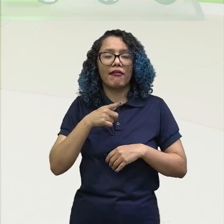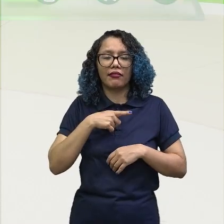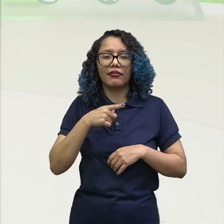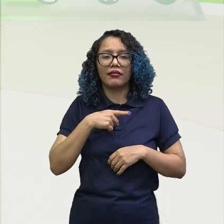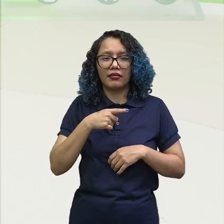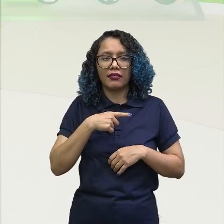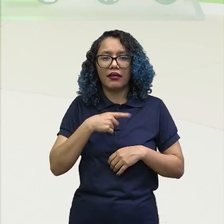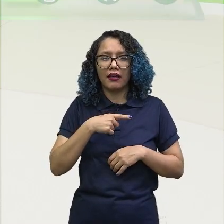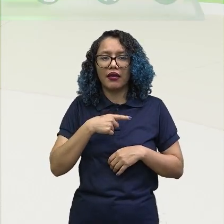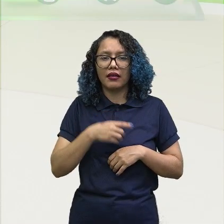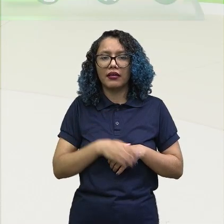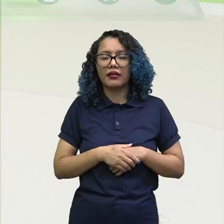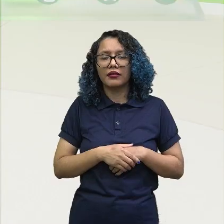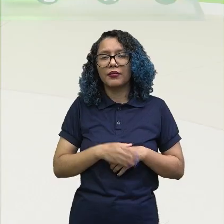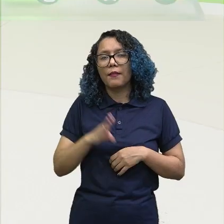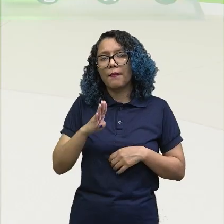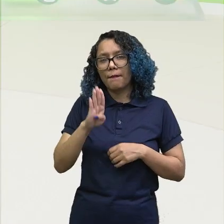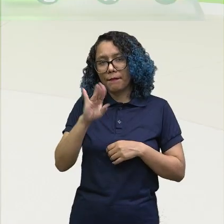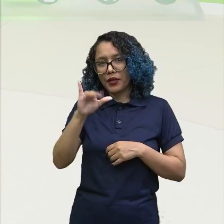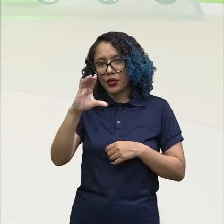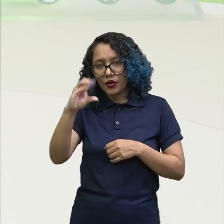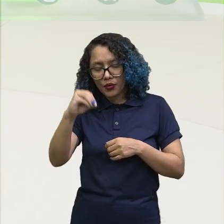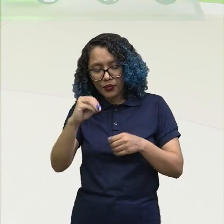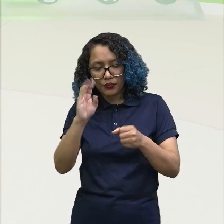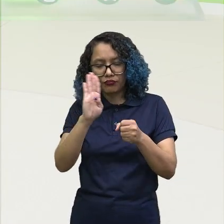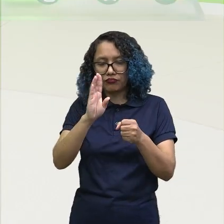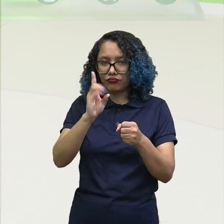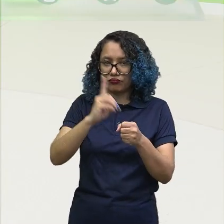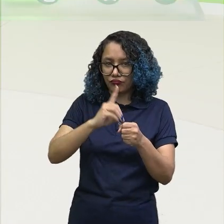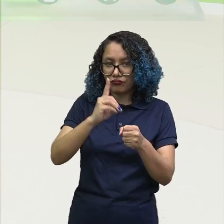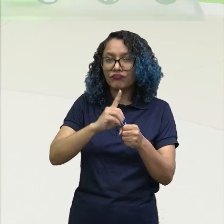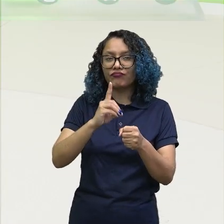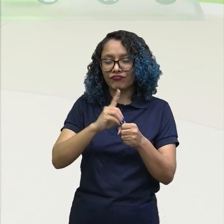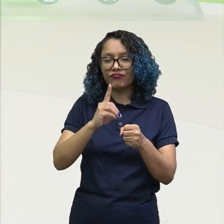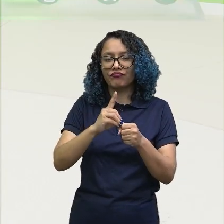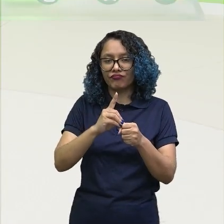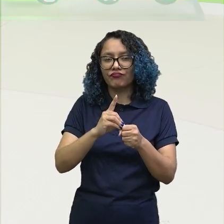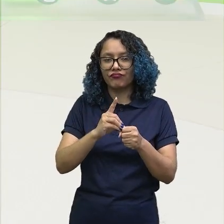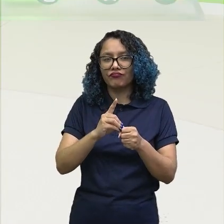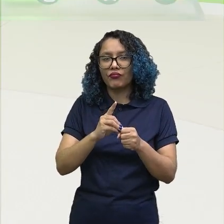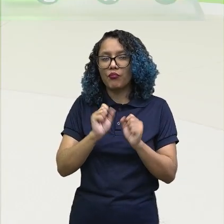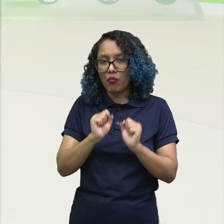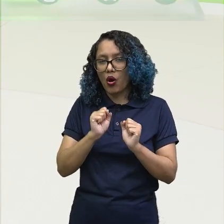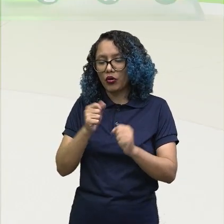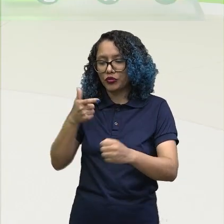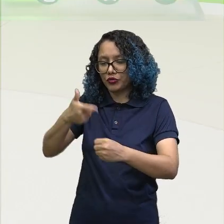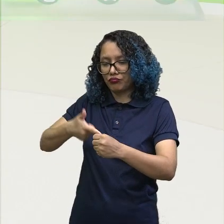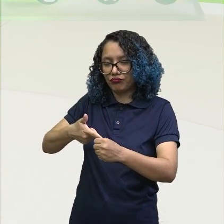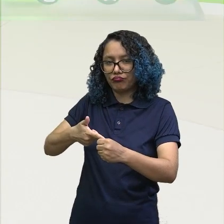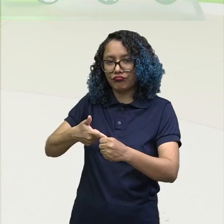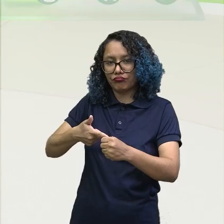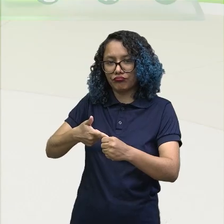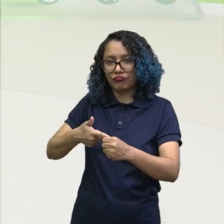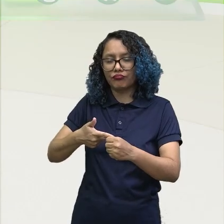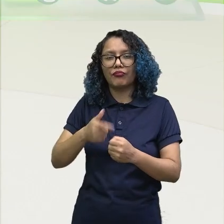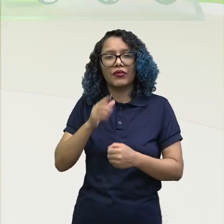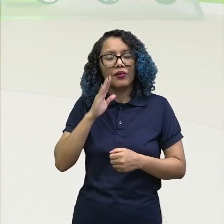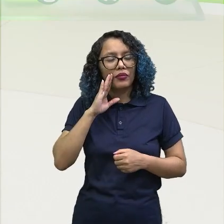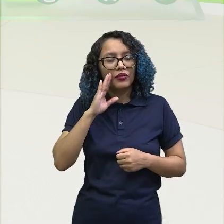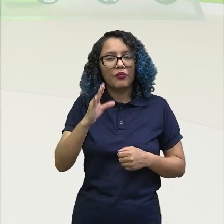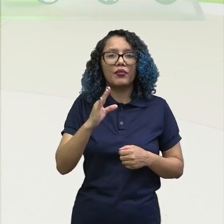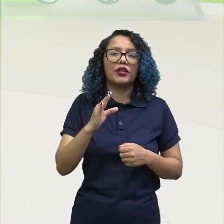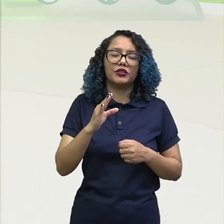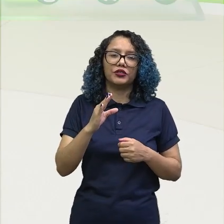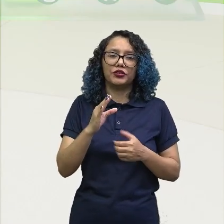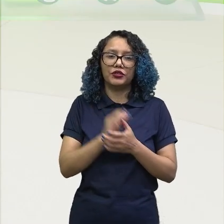que se coloque o biodiesel, né, nos veículos automotivos, né, principalmente os pesados,